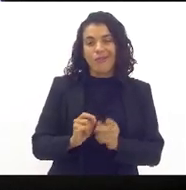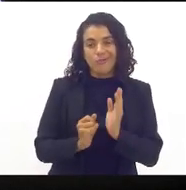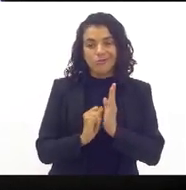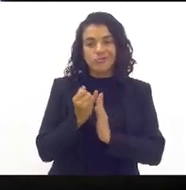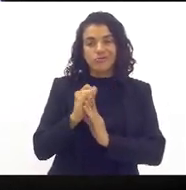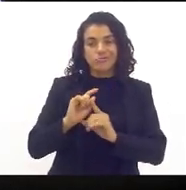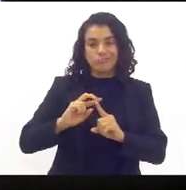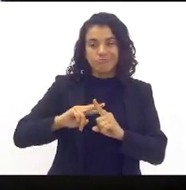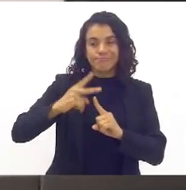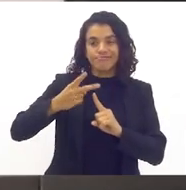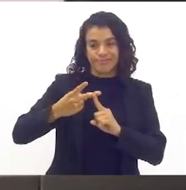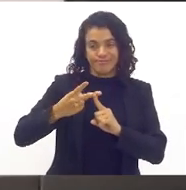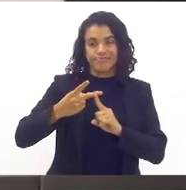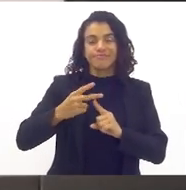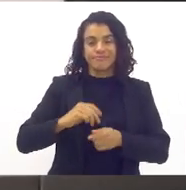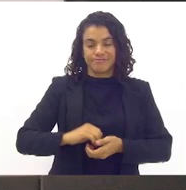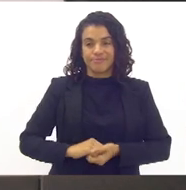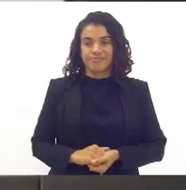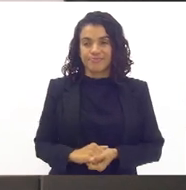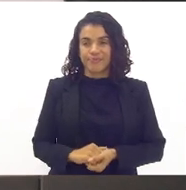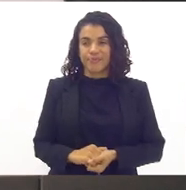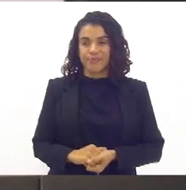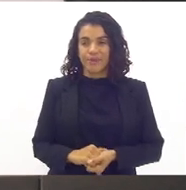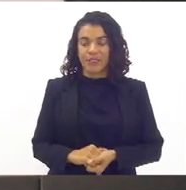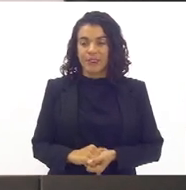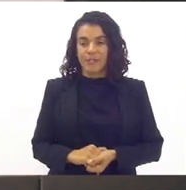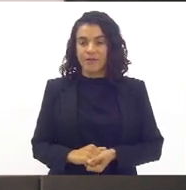ano por conta da retomada da escadinha de pagamentos.